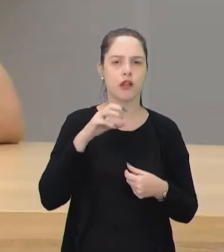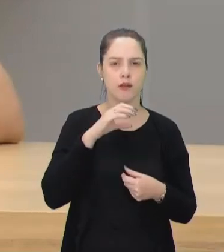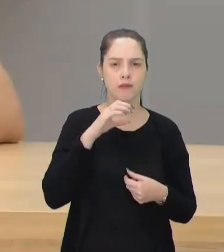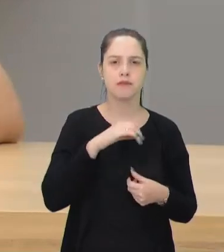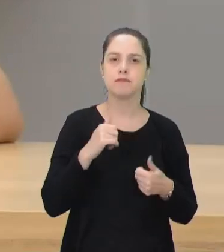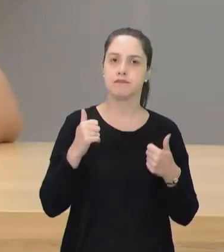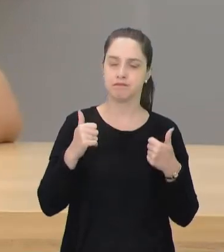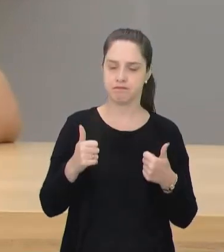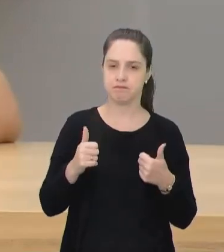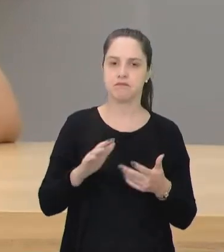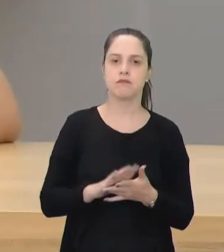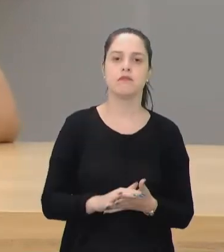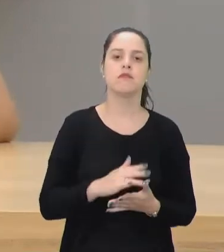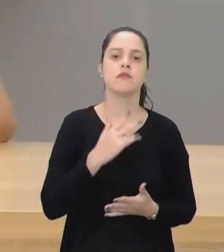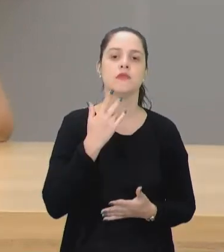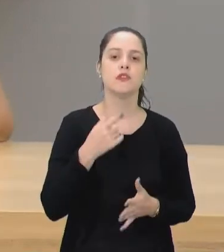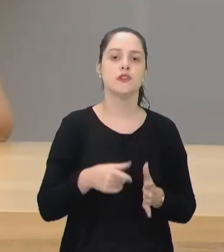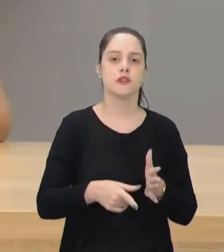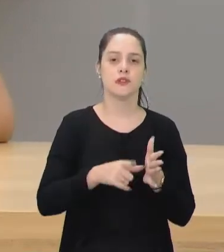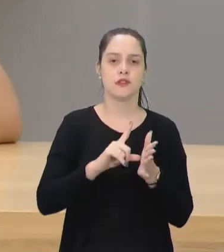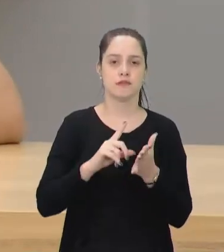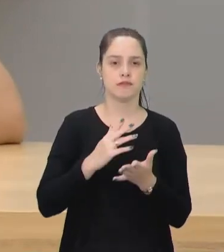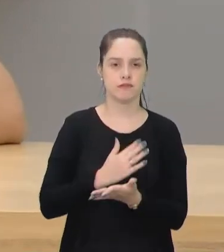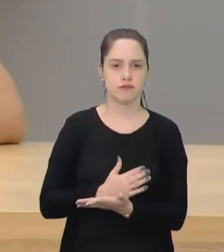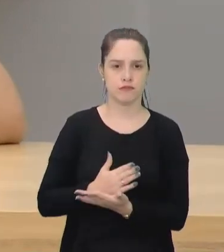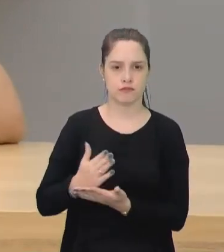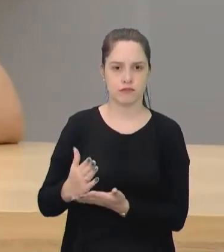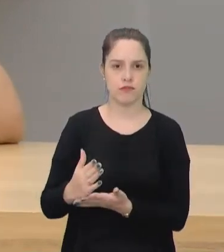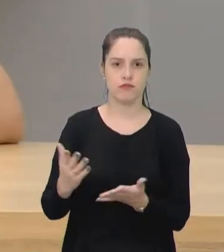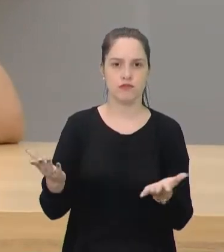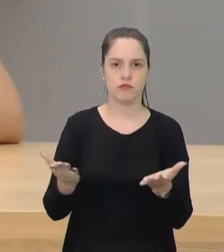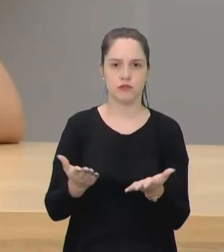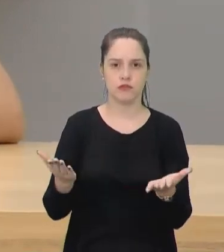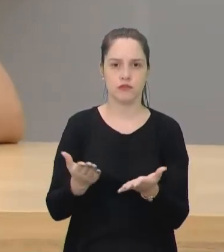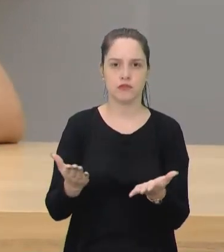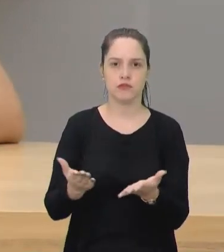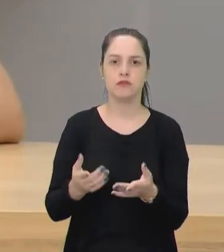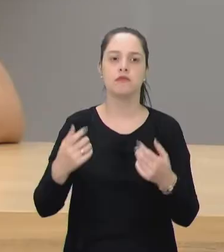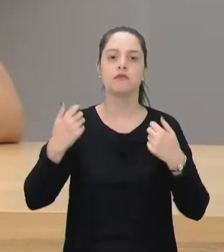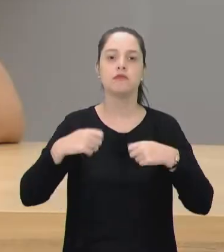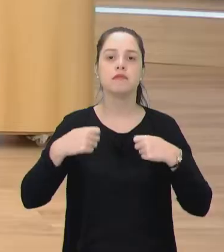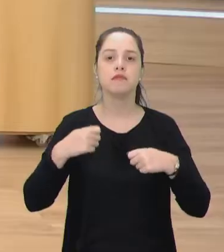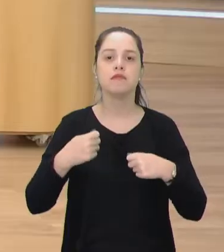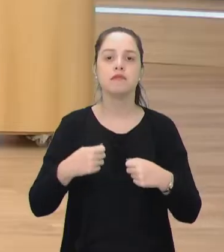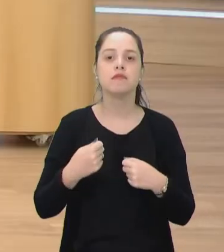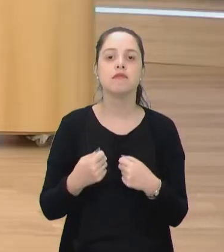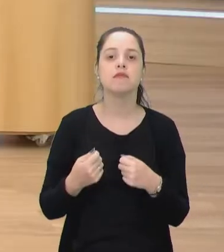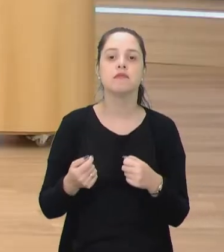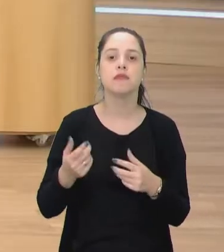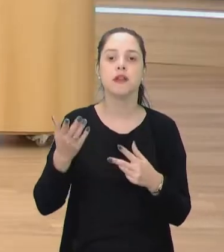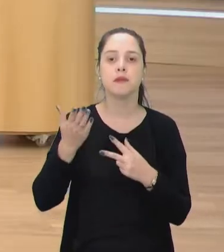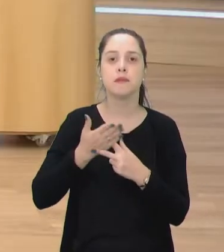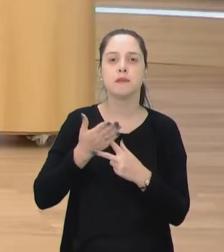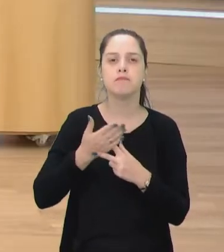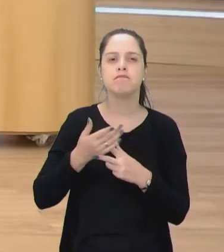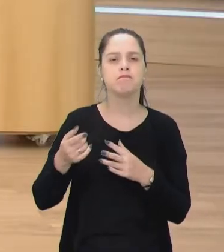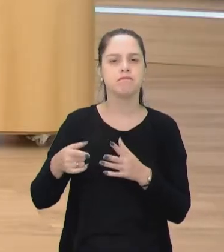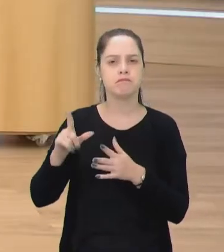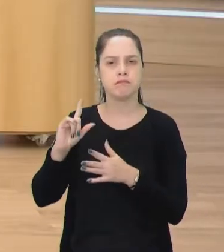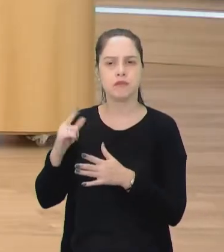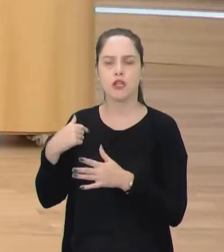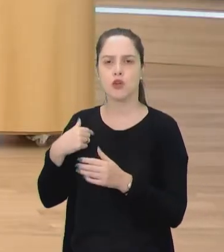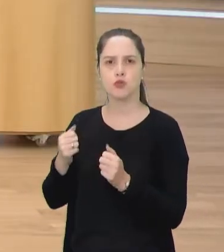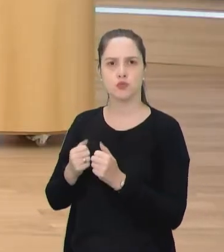isso. A gente vai, antes de iniciar a aula de hoje, a gente precisa lembrar que nas aulas anteriores, eu e a